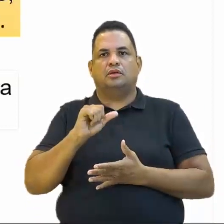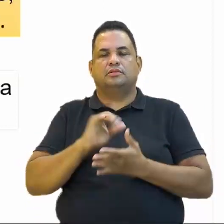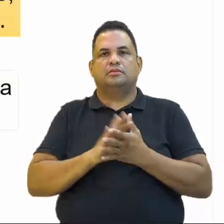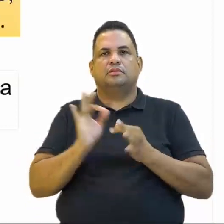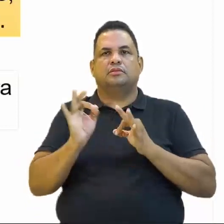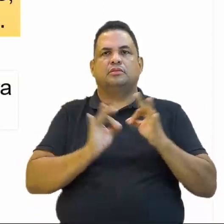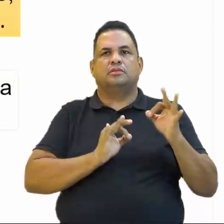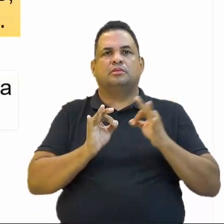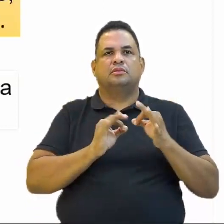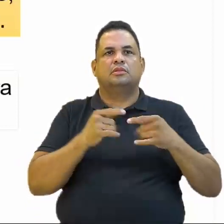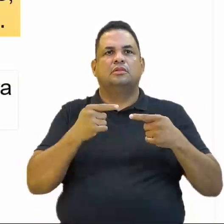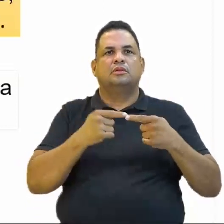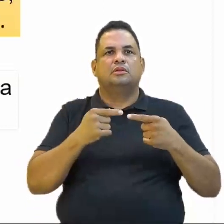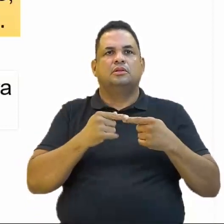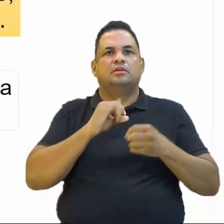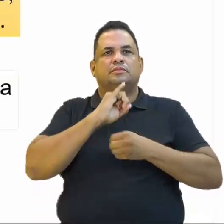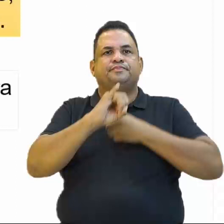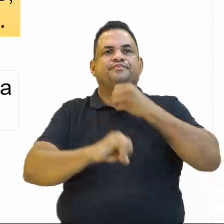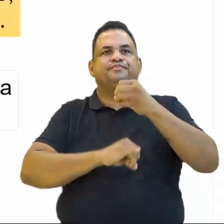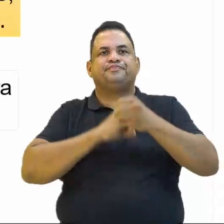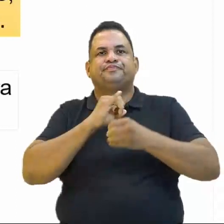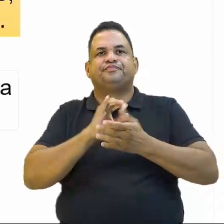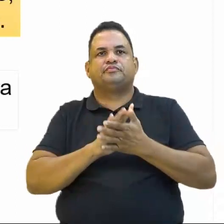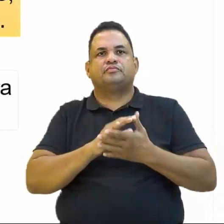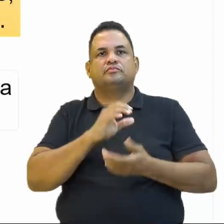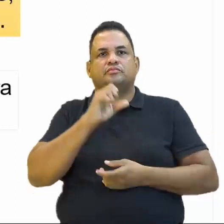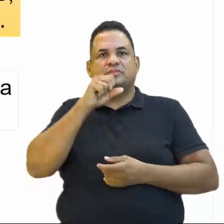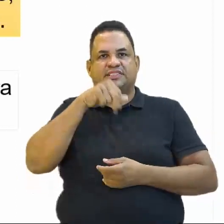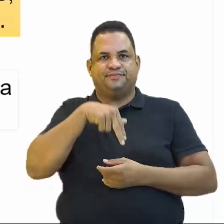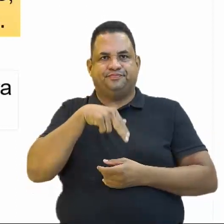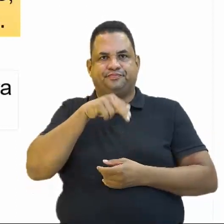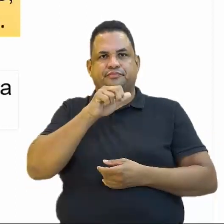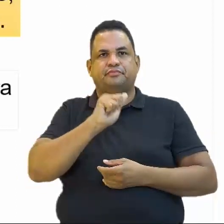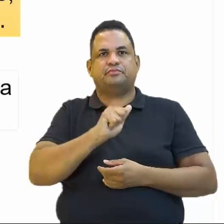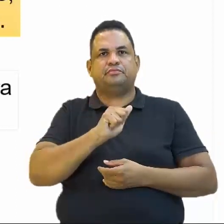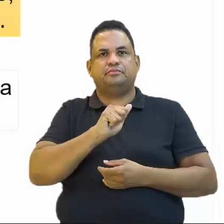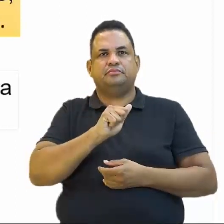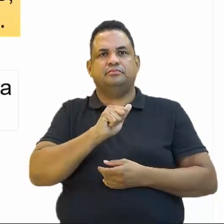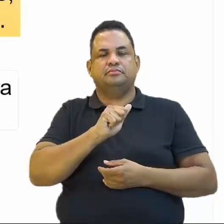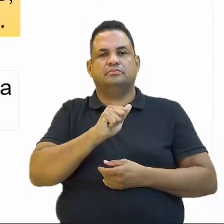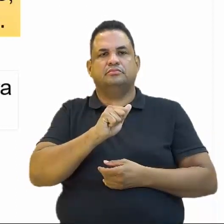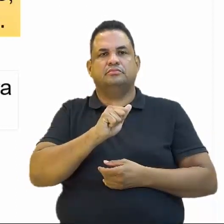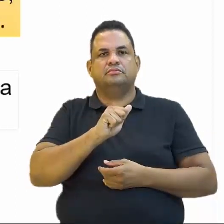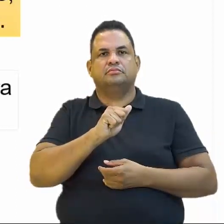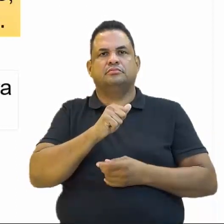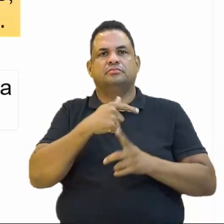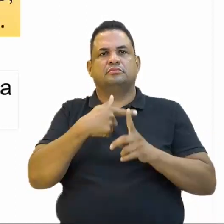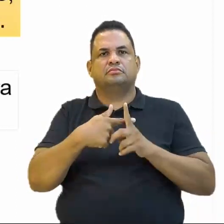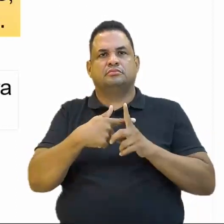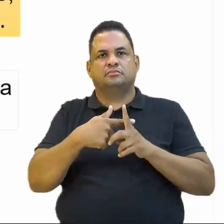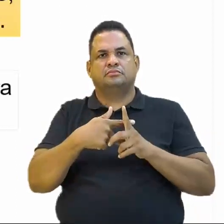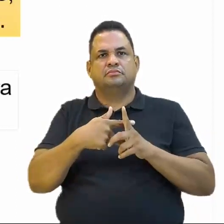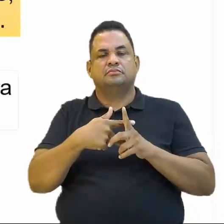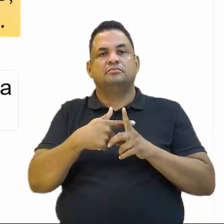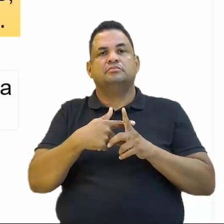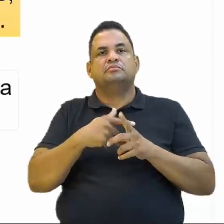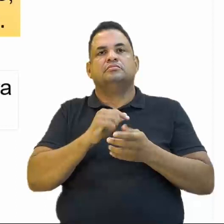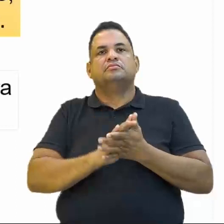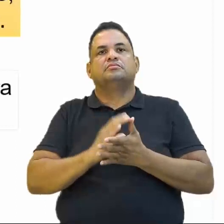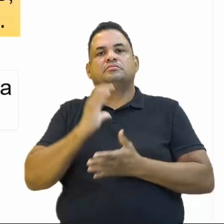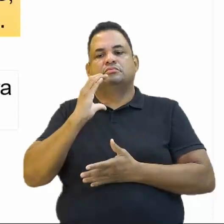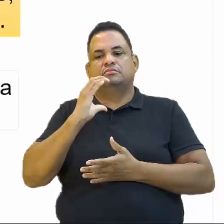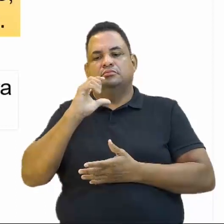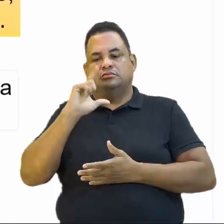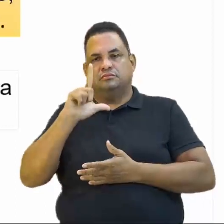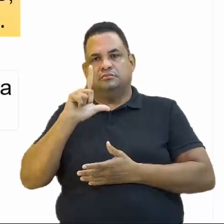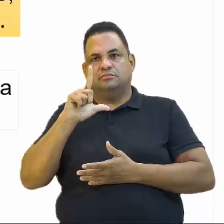por ligação iônica entre o sódio, que é o Na+, e o cloro, que é